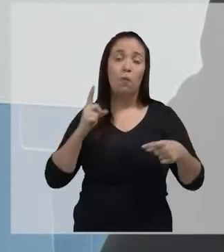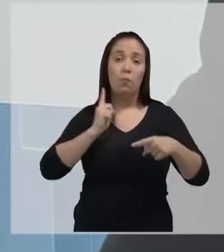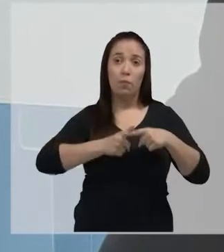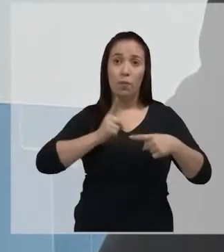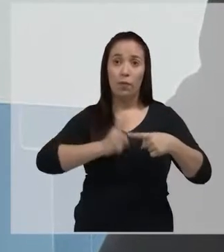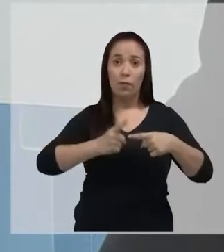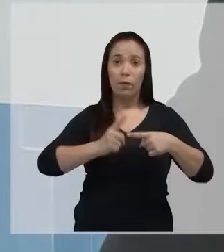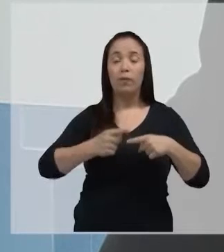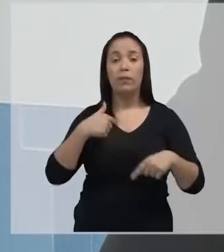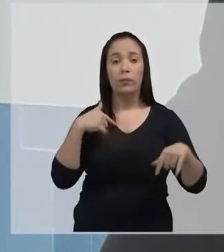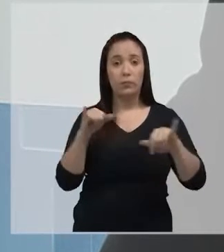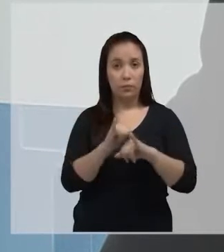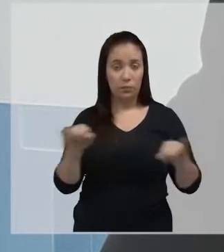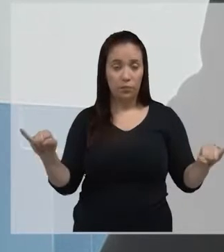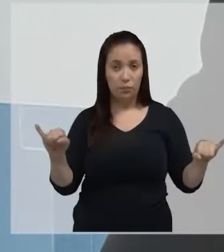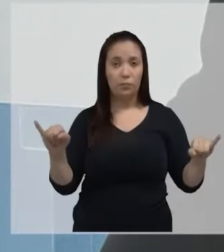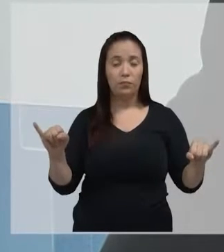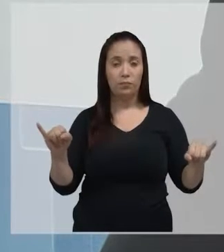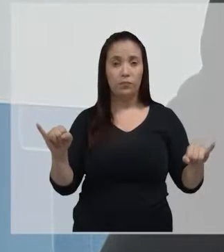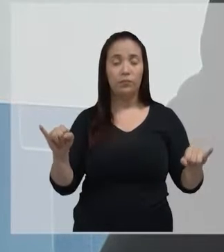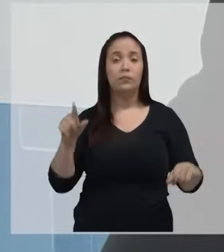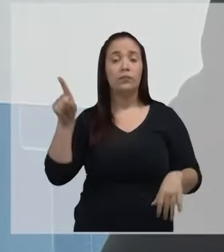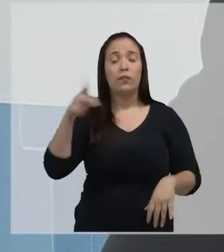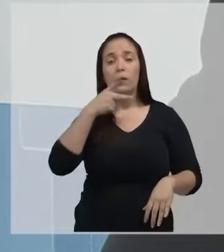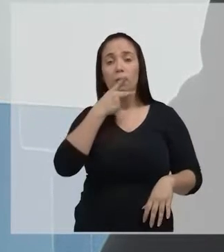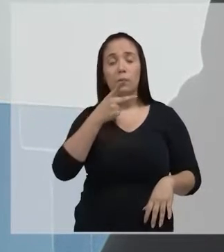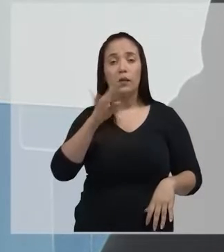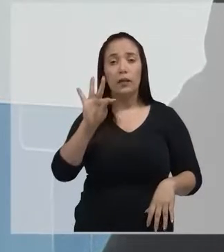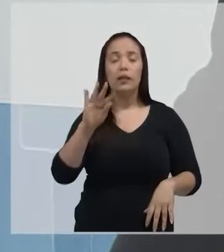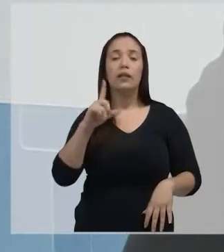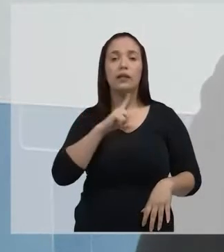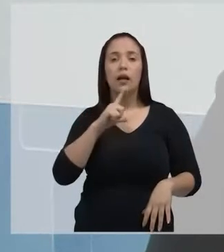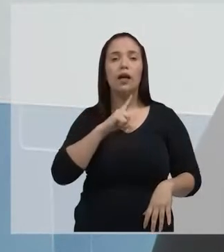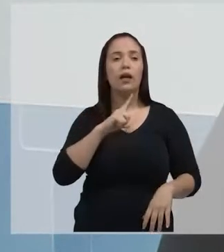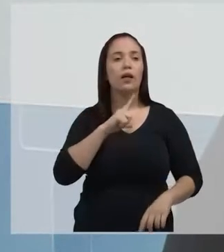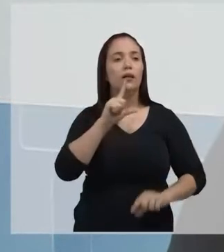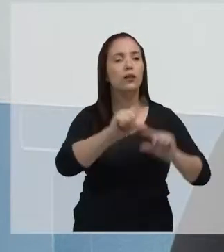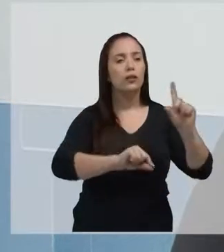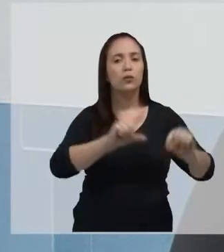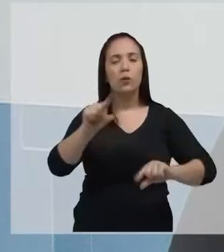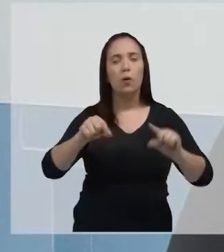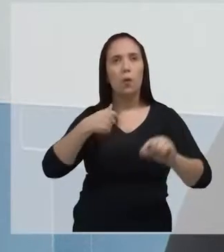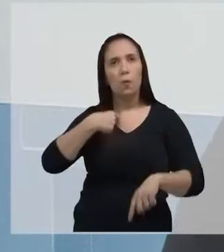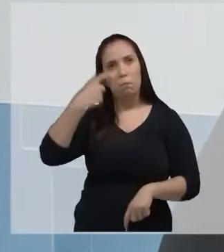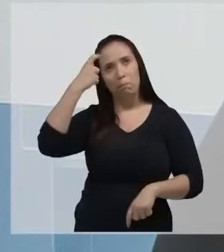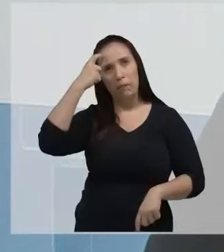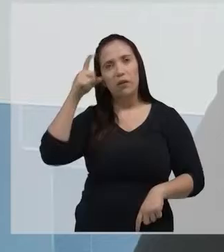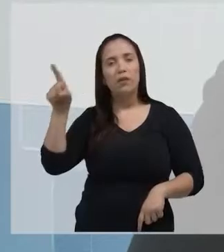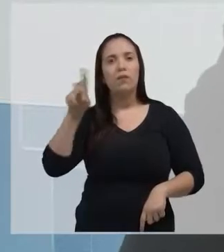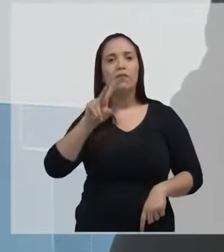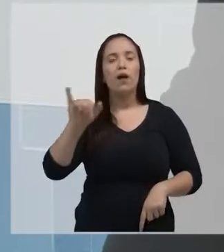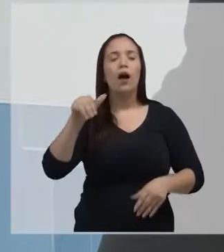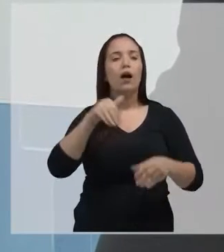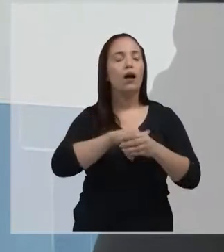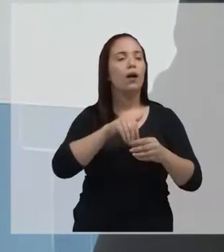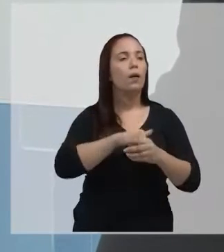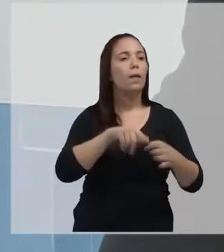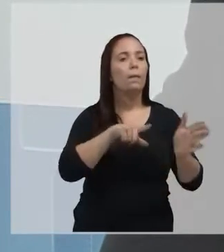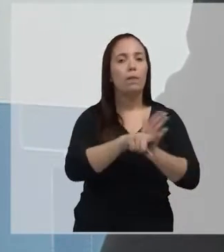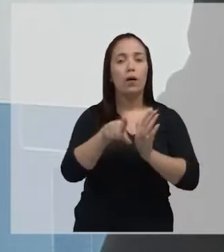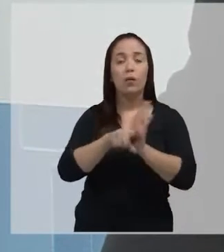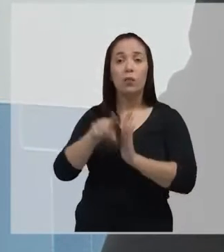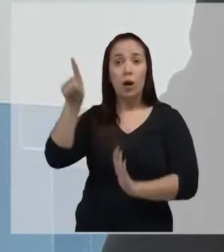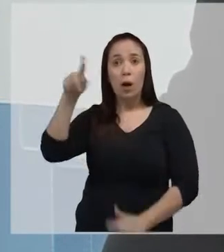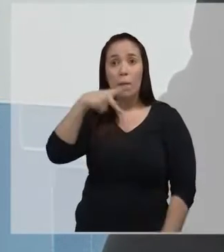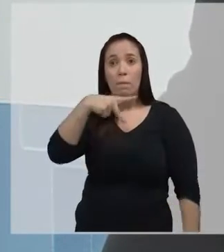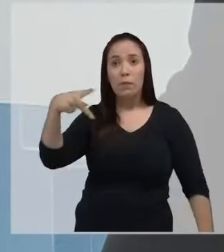Porque nas escolhas do PT existem prévias, e eu também achava que o PT fosse mais democrático. Foi passado um recado pela direção nacional